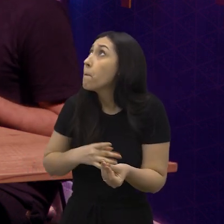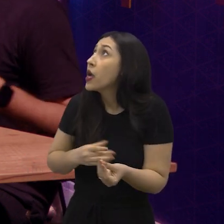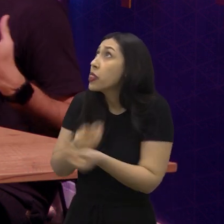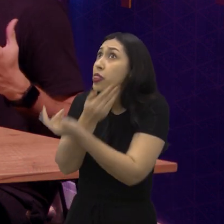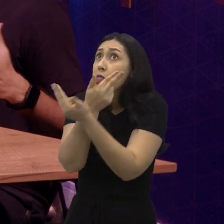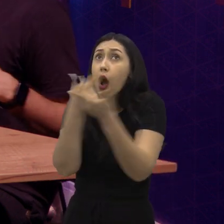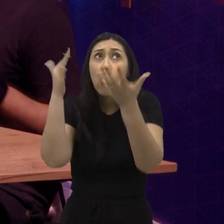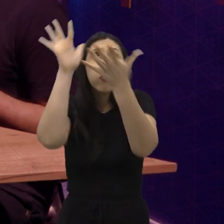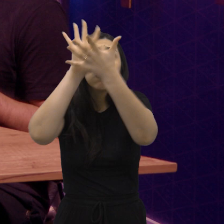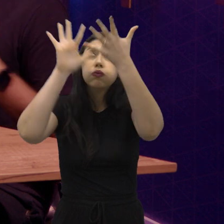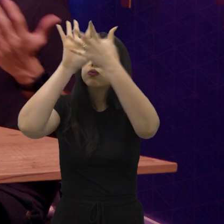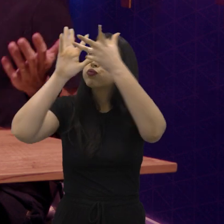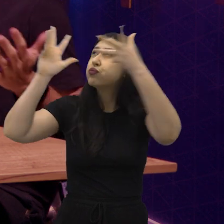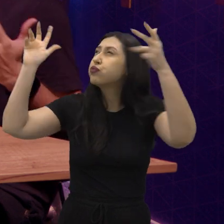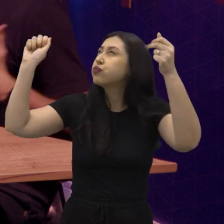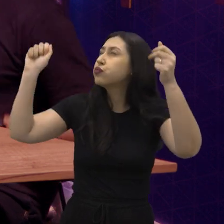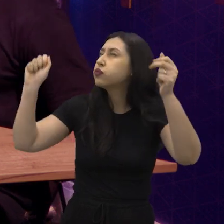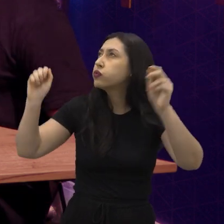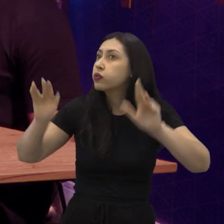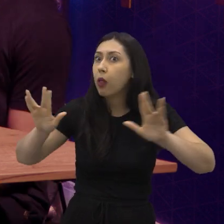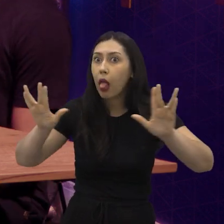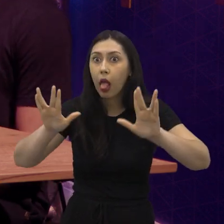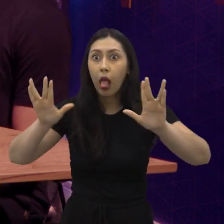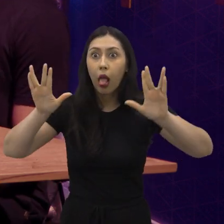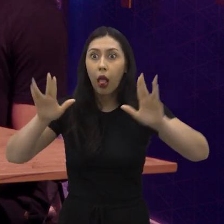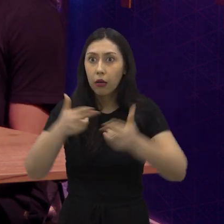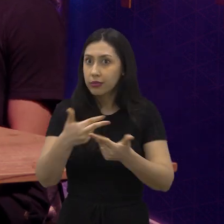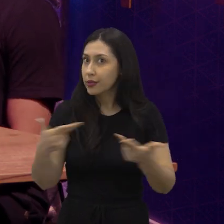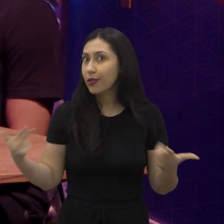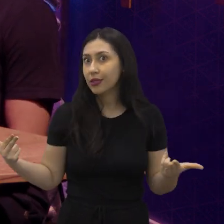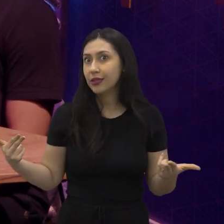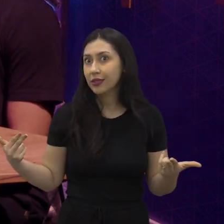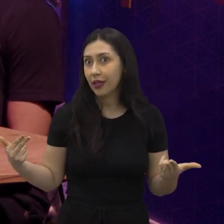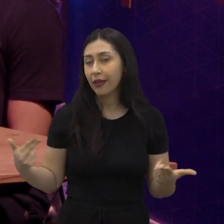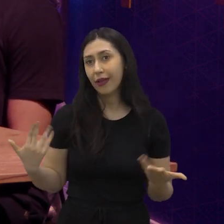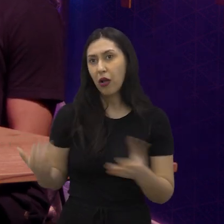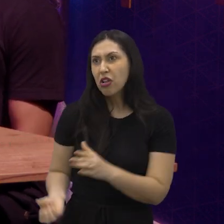né? Ele inventou uns monstrão lá e tudo mais.